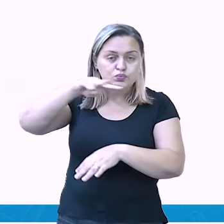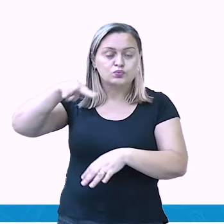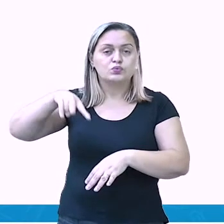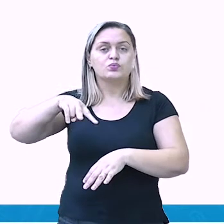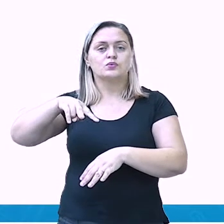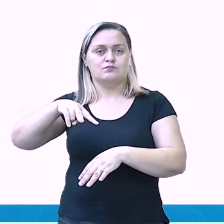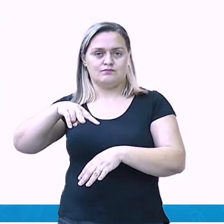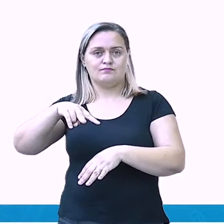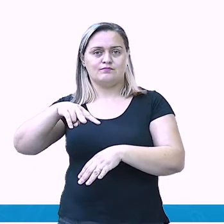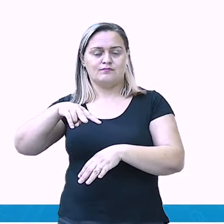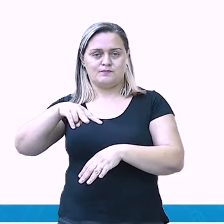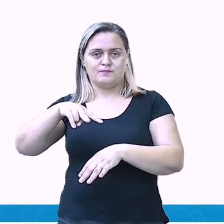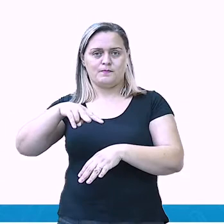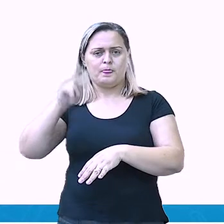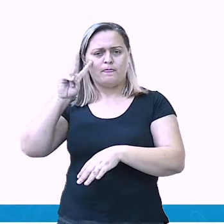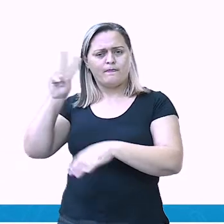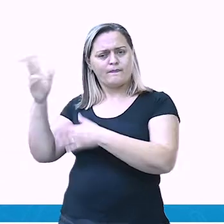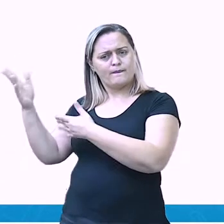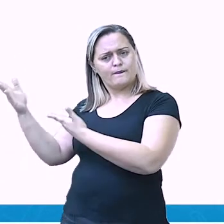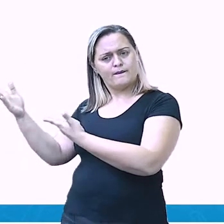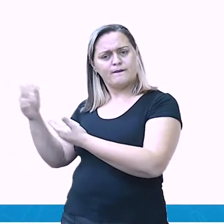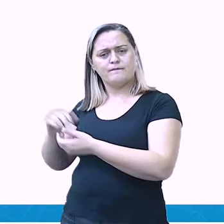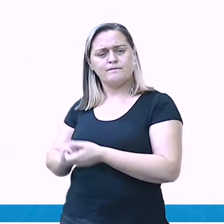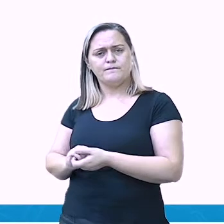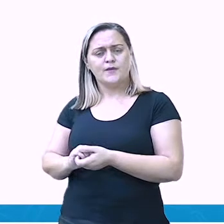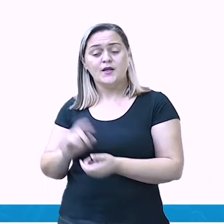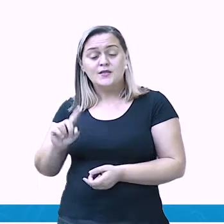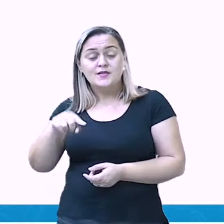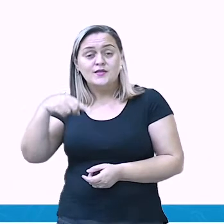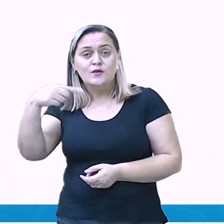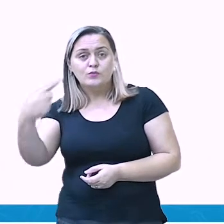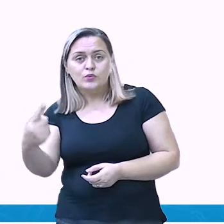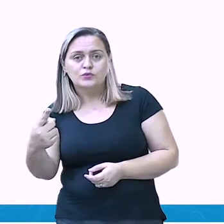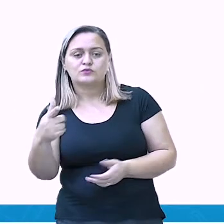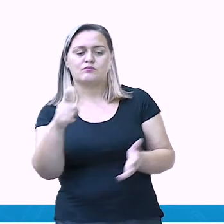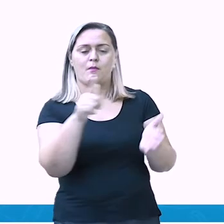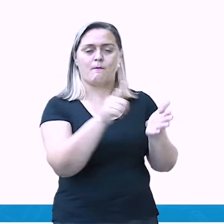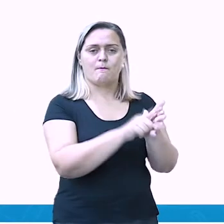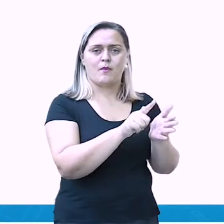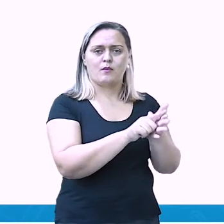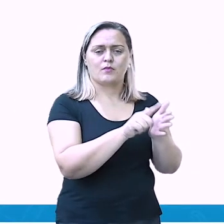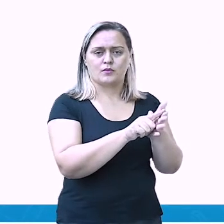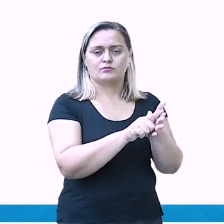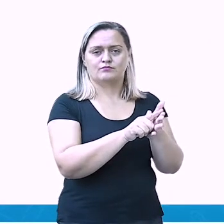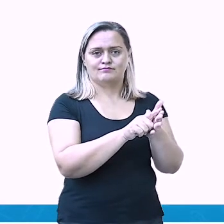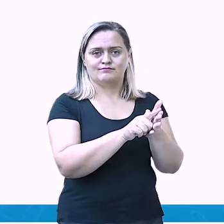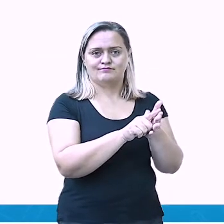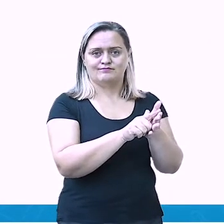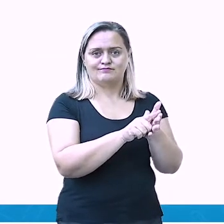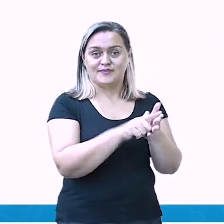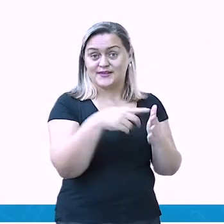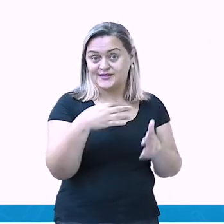tem e passa então para o papel, de forma até digital também.